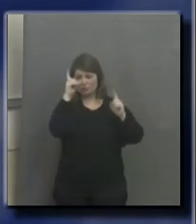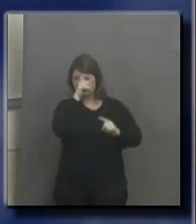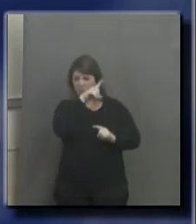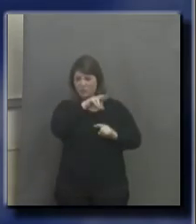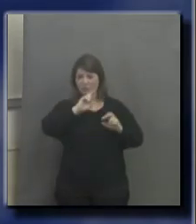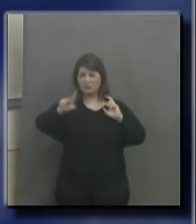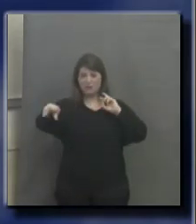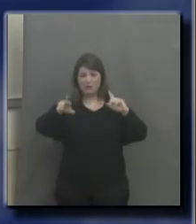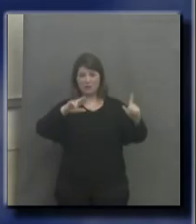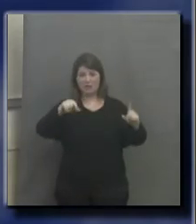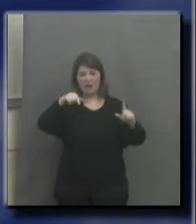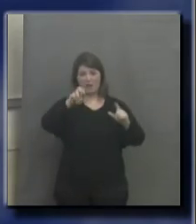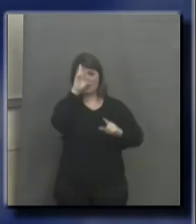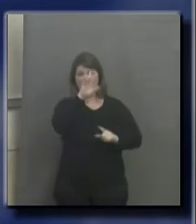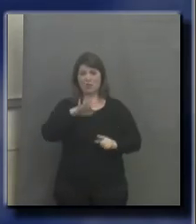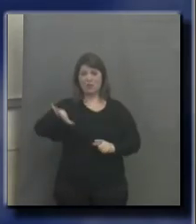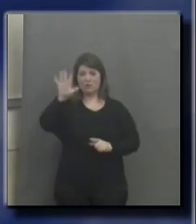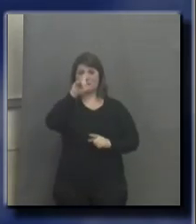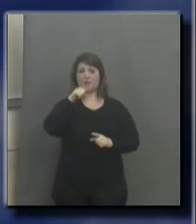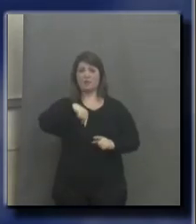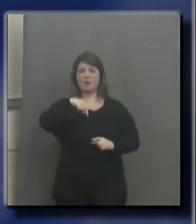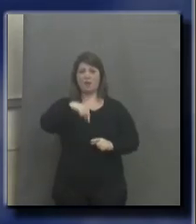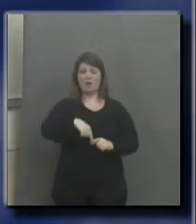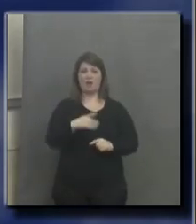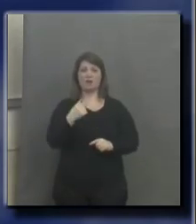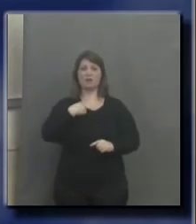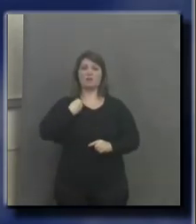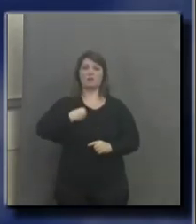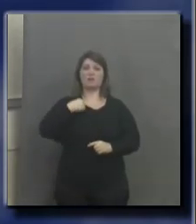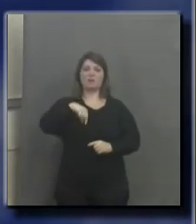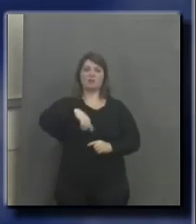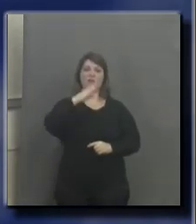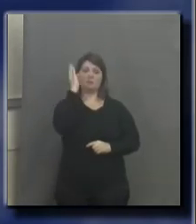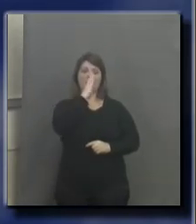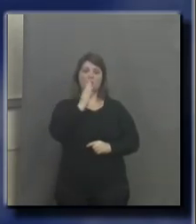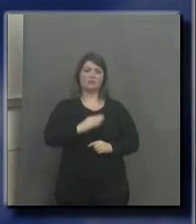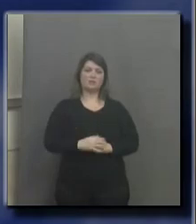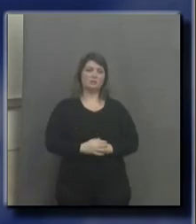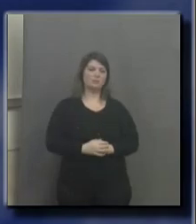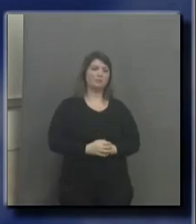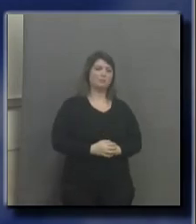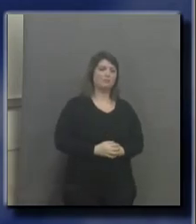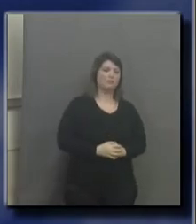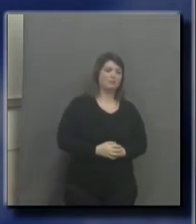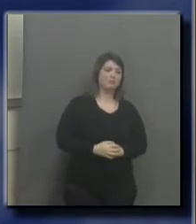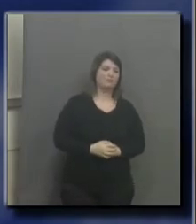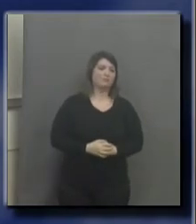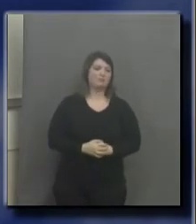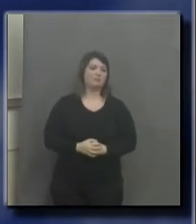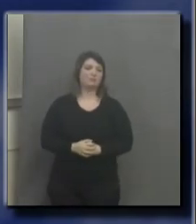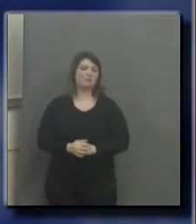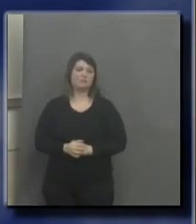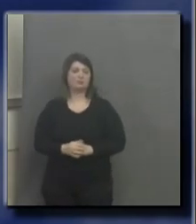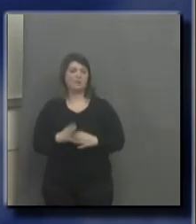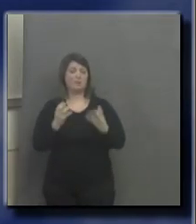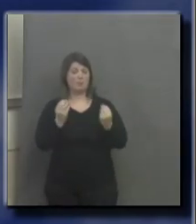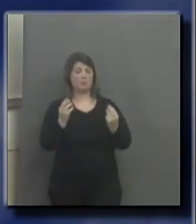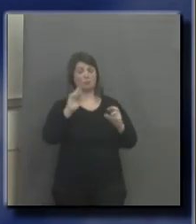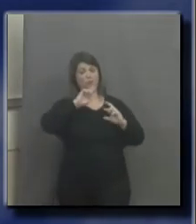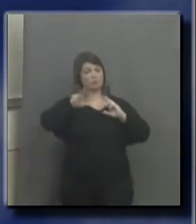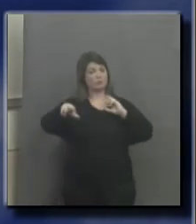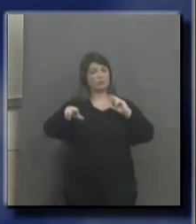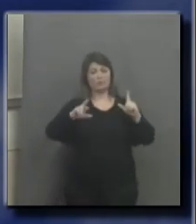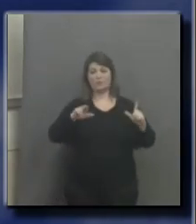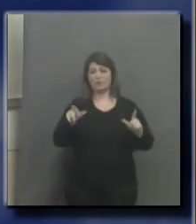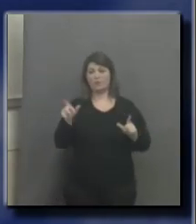demandas regionais deste país continente no qual nós vivemos, né? Então, muito diferente